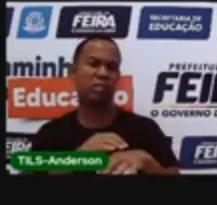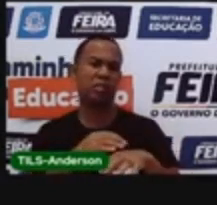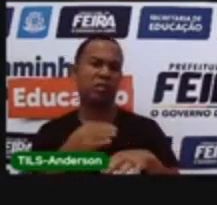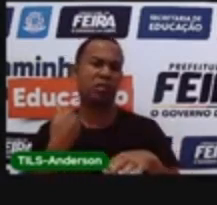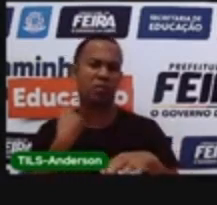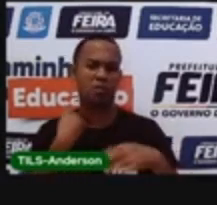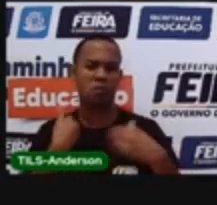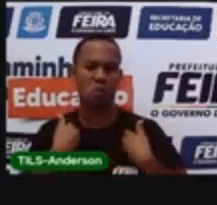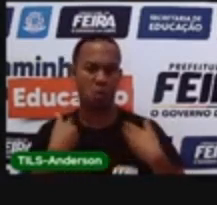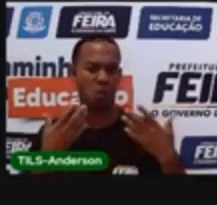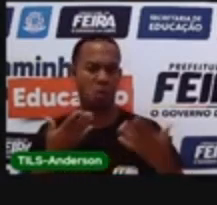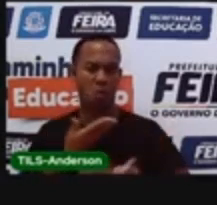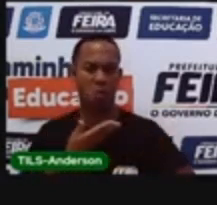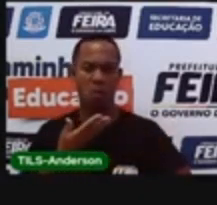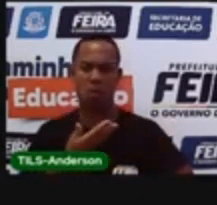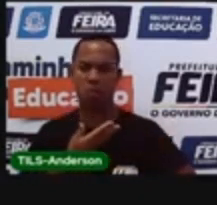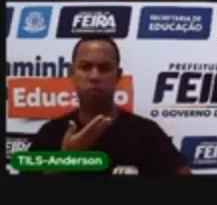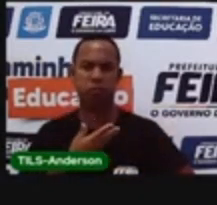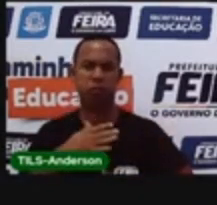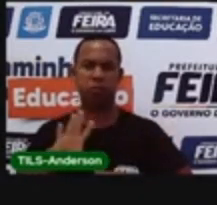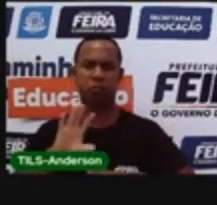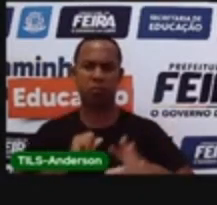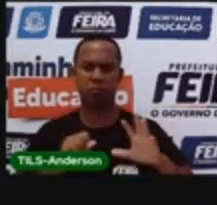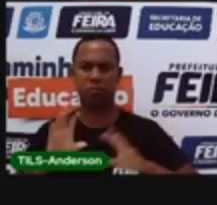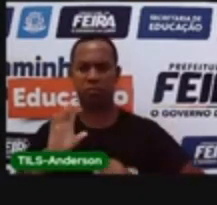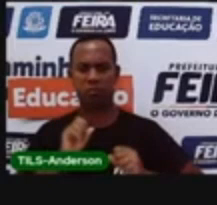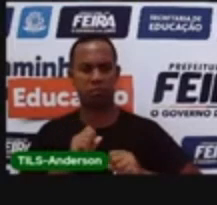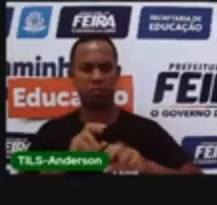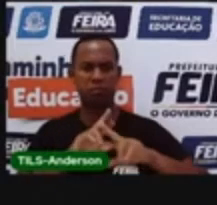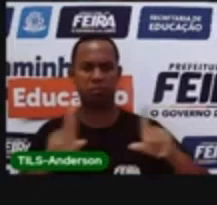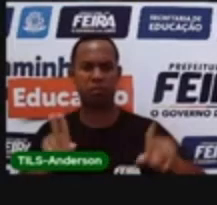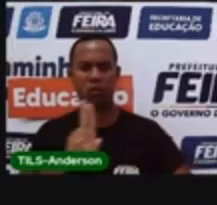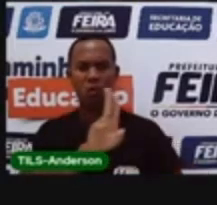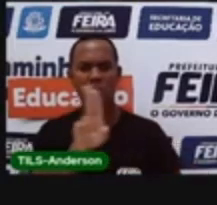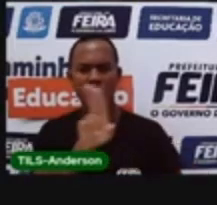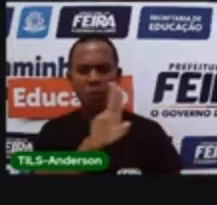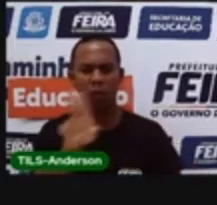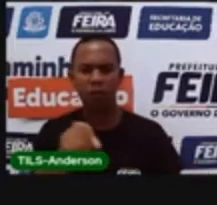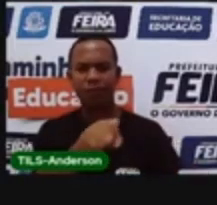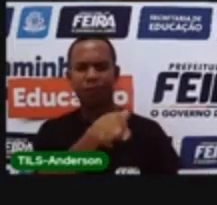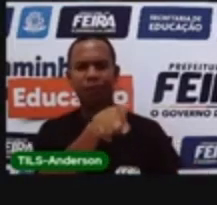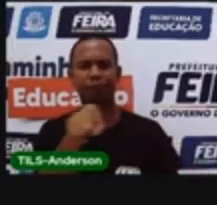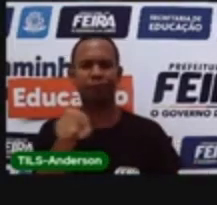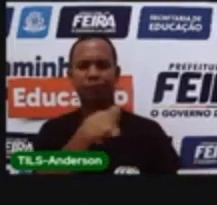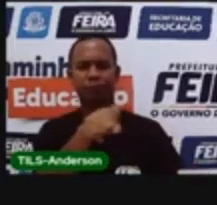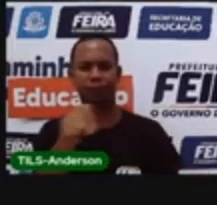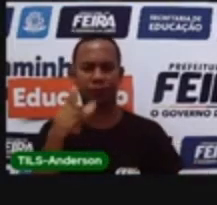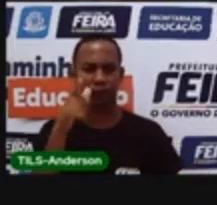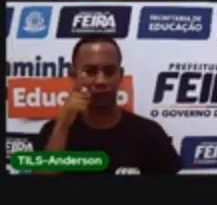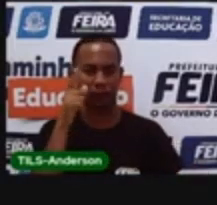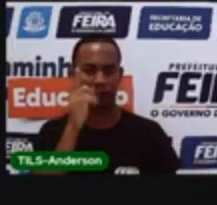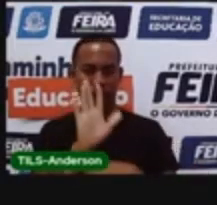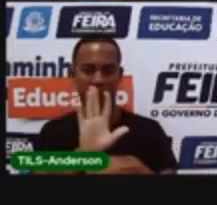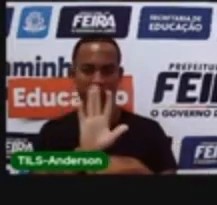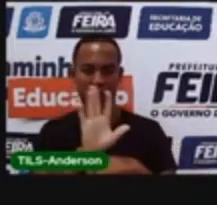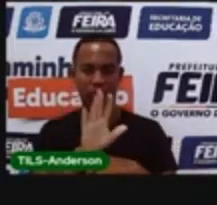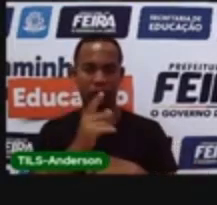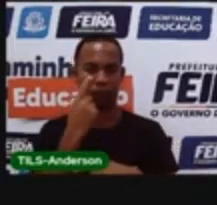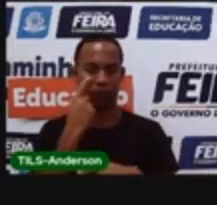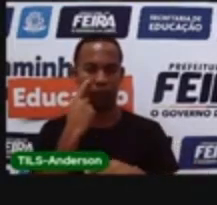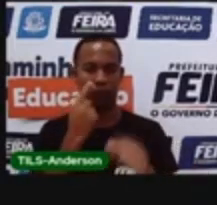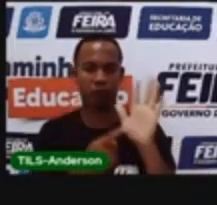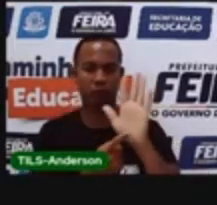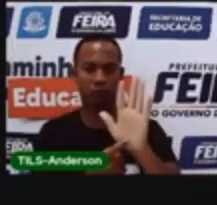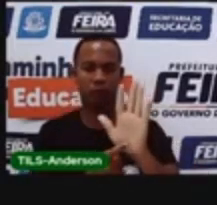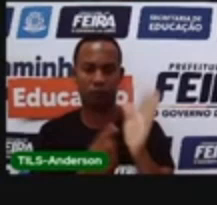diarreia, tifo, febre amarela, viroses, amarelão, esquistossomose e dentre outras. Veja a imagem